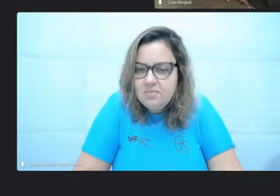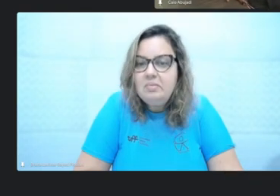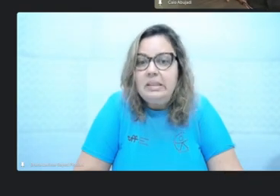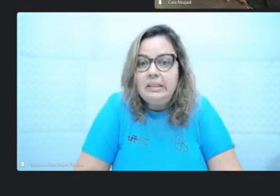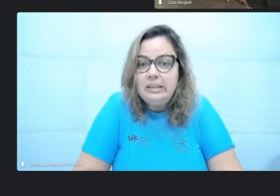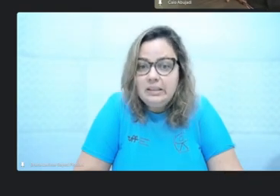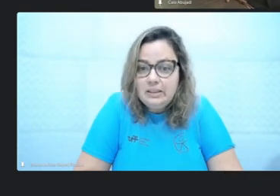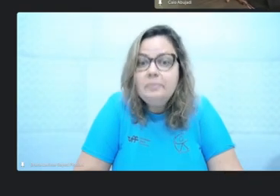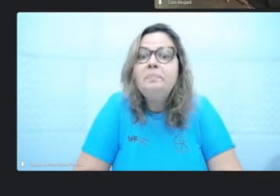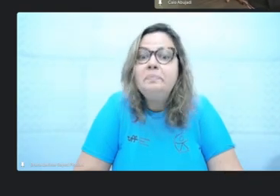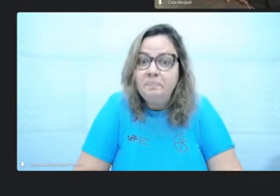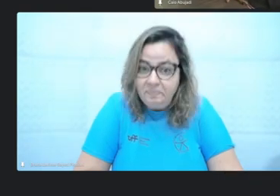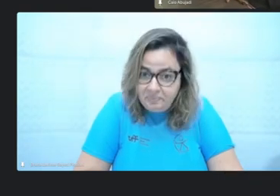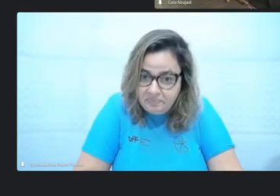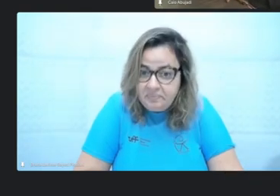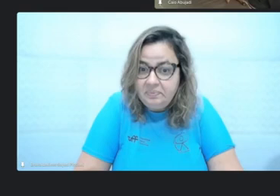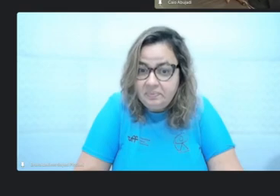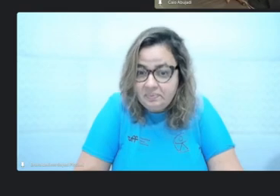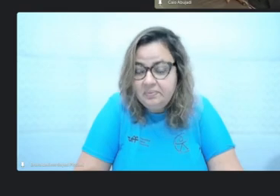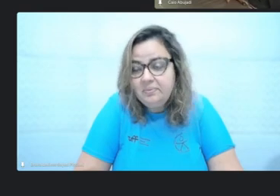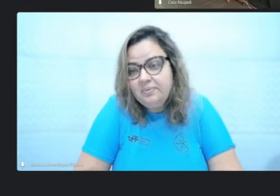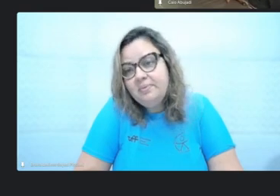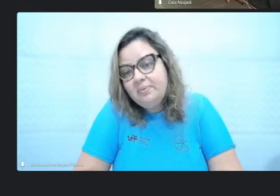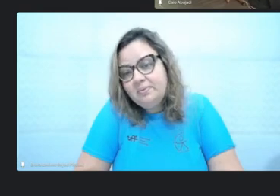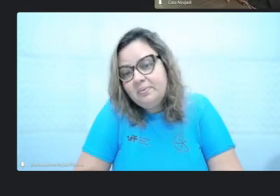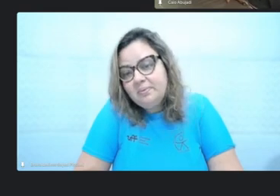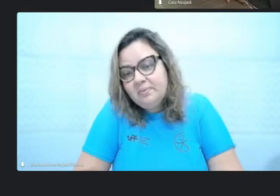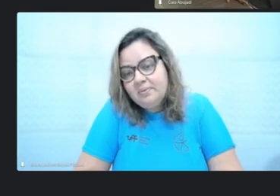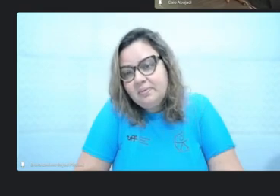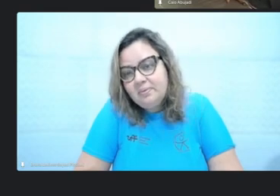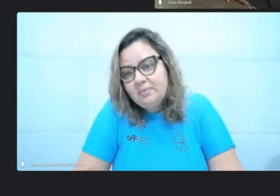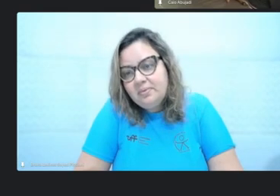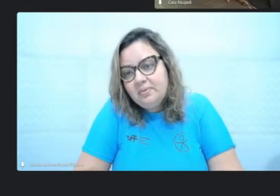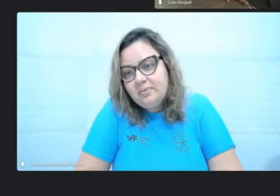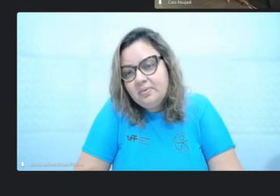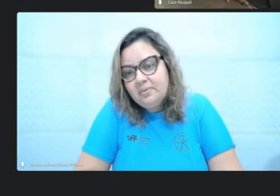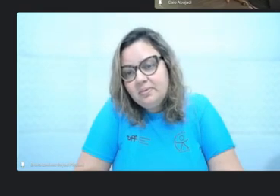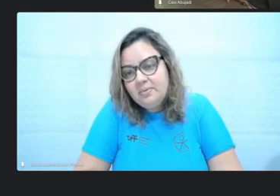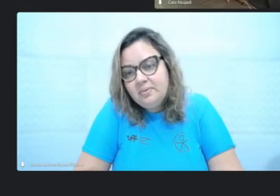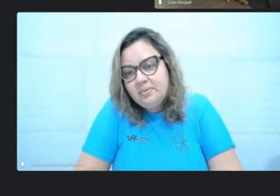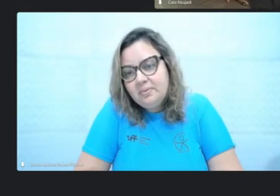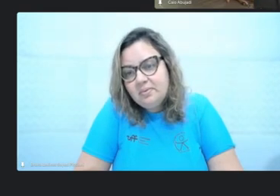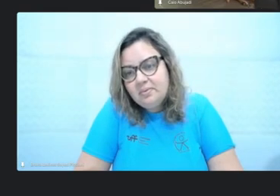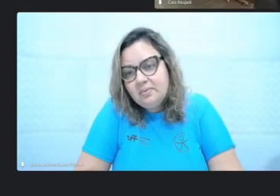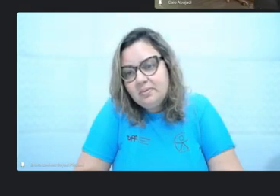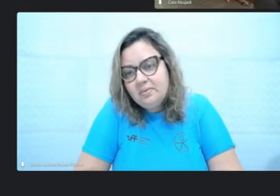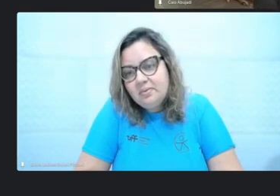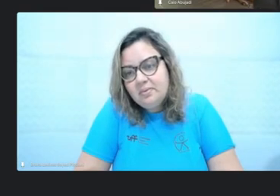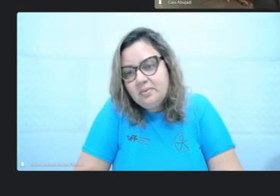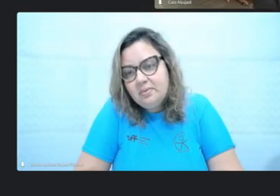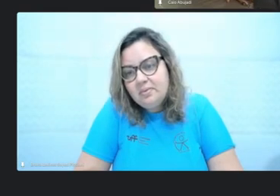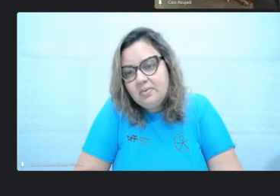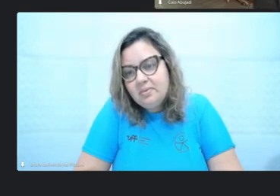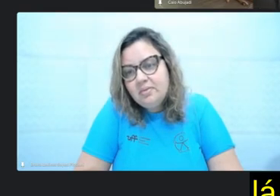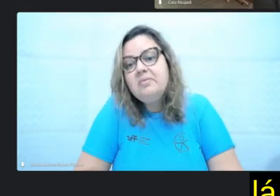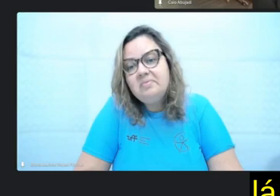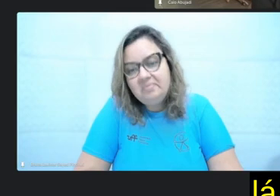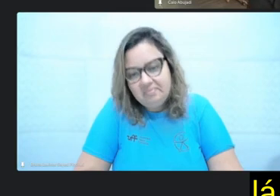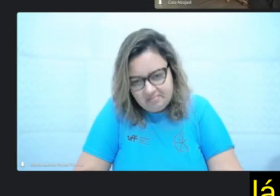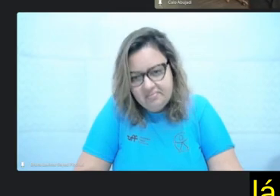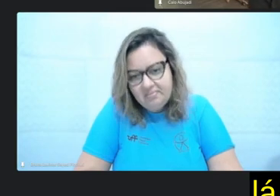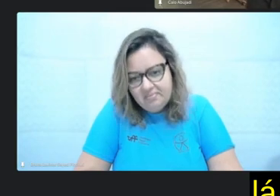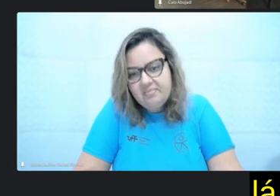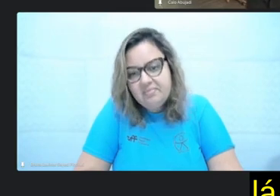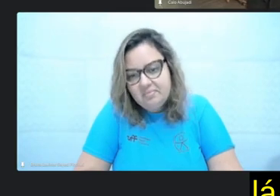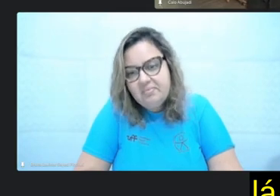vir o Michael Rich, que estuda a gestão do uso de mídias, é o primeiro mediatra que montou um laboratório no MIT, lá em